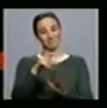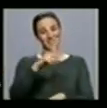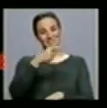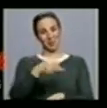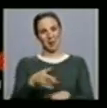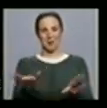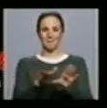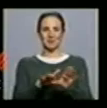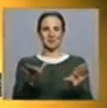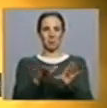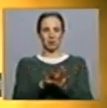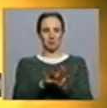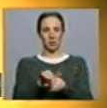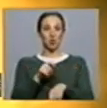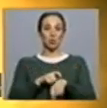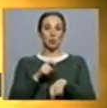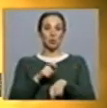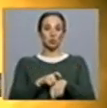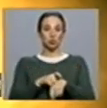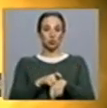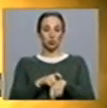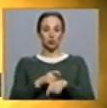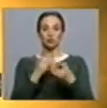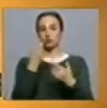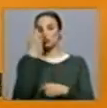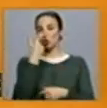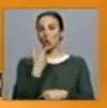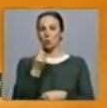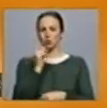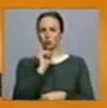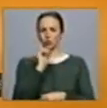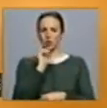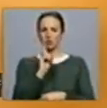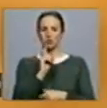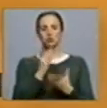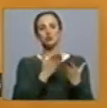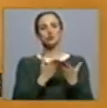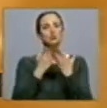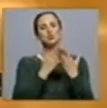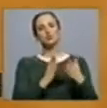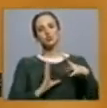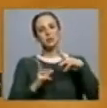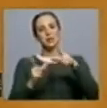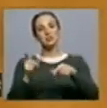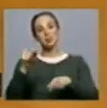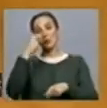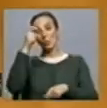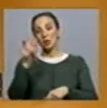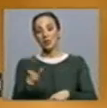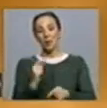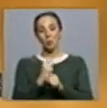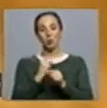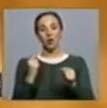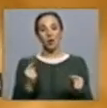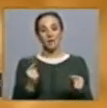estado presente num momento histórico para a história, não só da exploração espacial, mas também da humanidade. Porque não é todos os dias que se